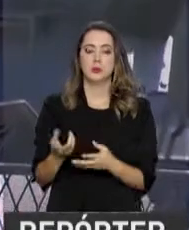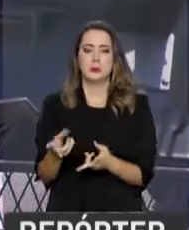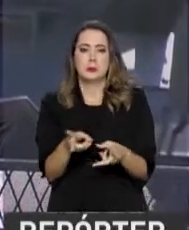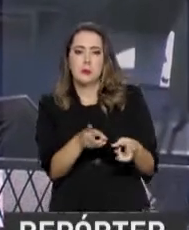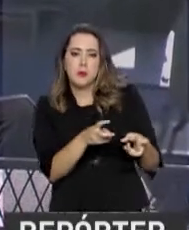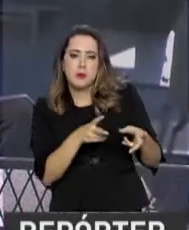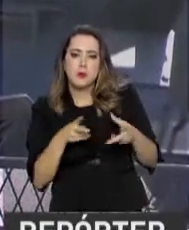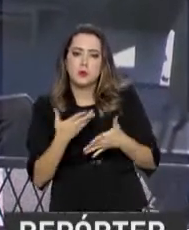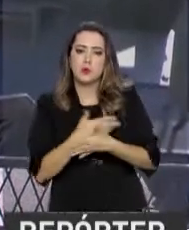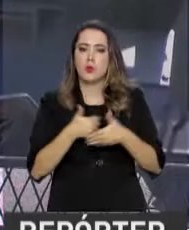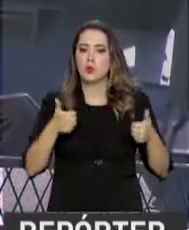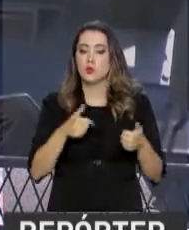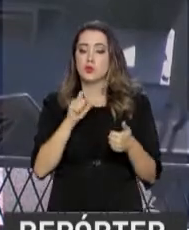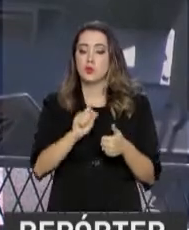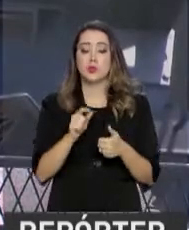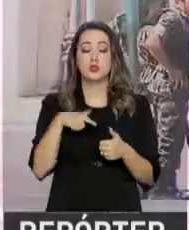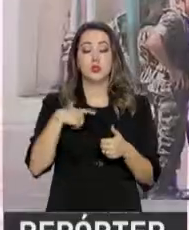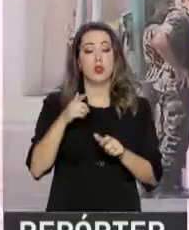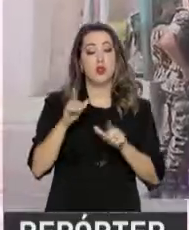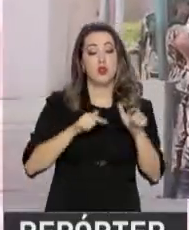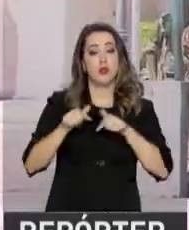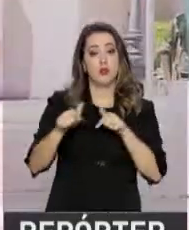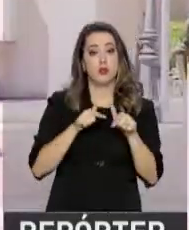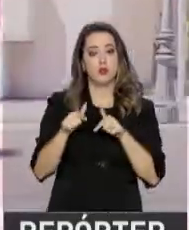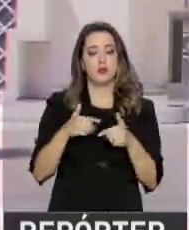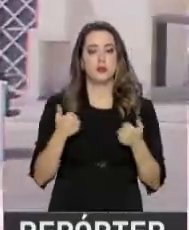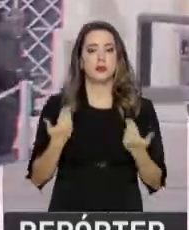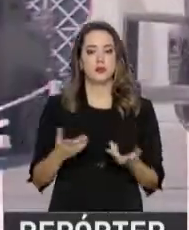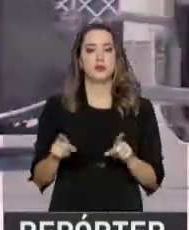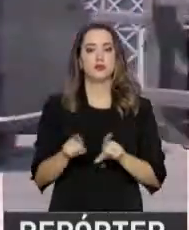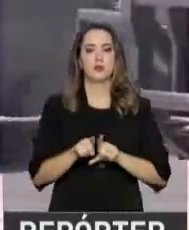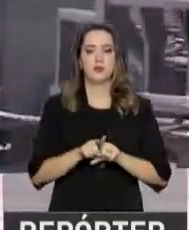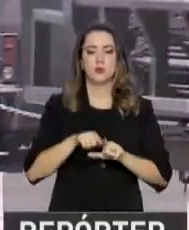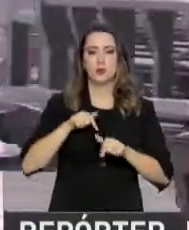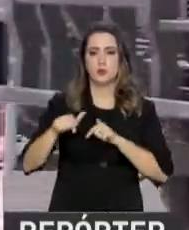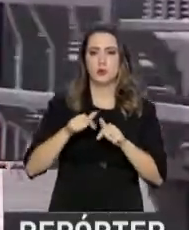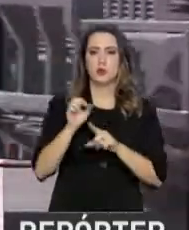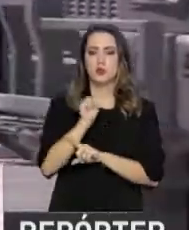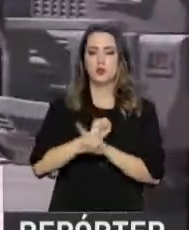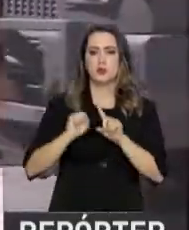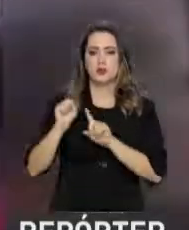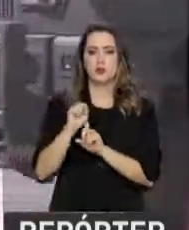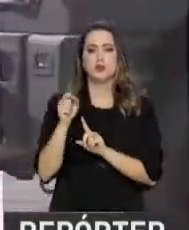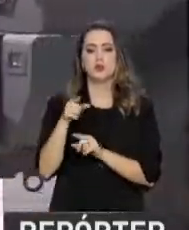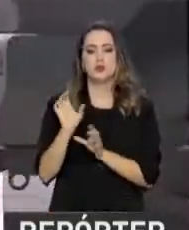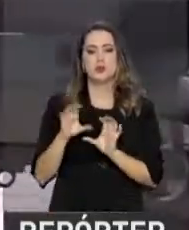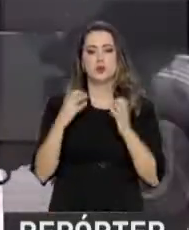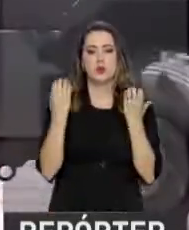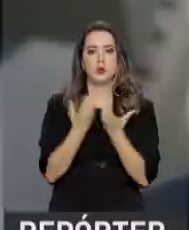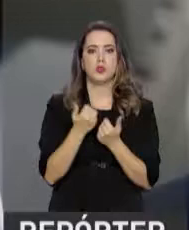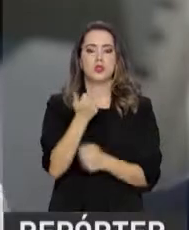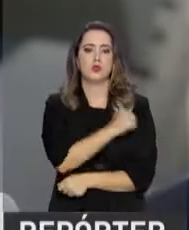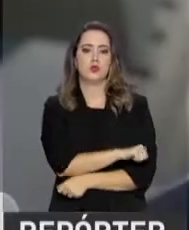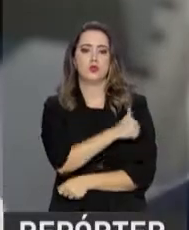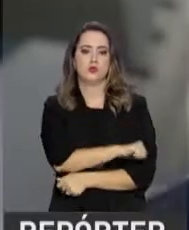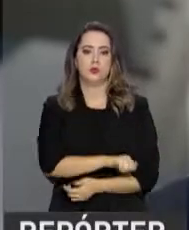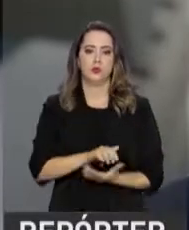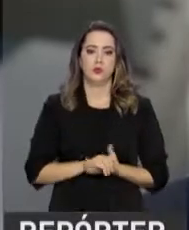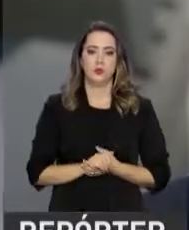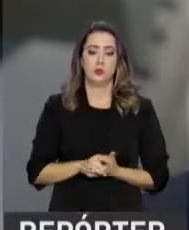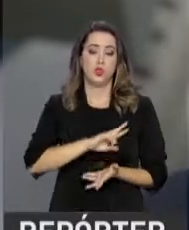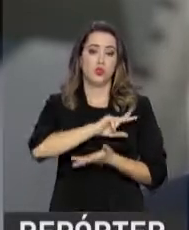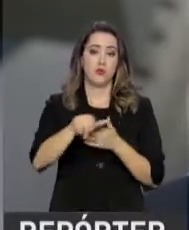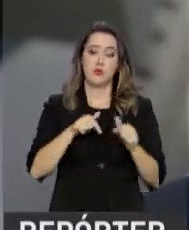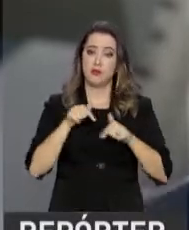e aumentar a capacidade operacional além de ações sociais em comunidades do rio de uma maneira geral as